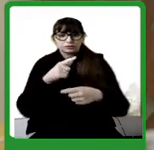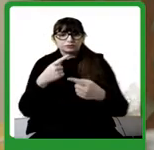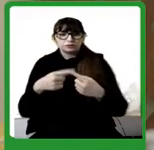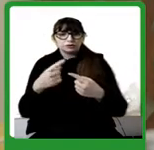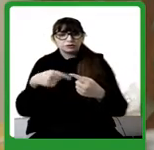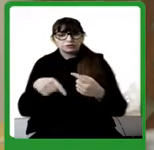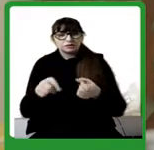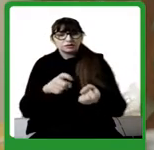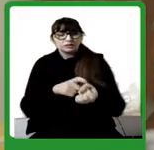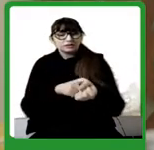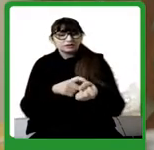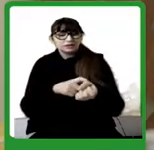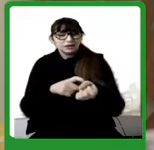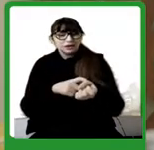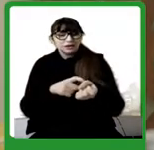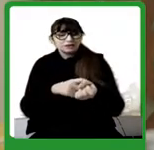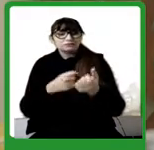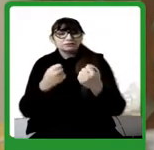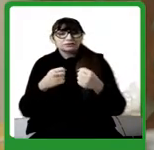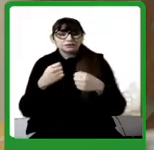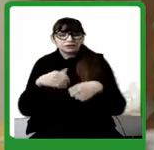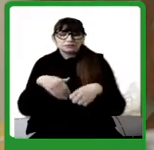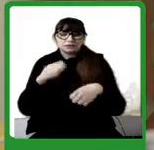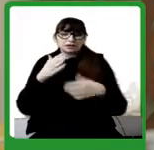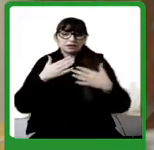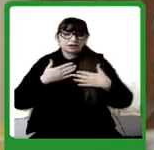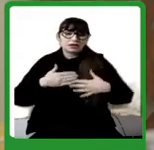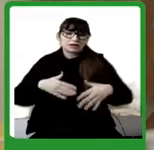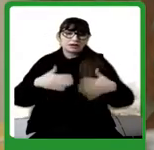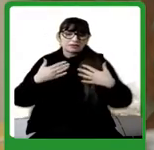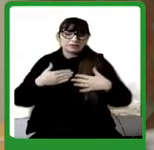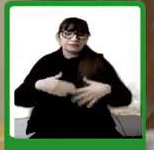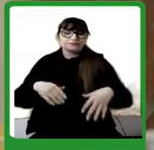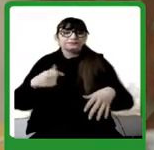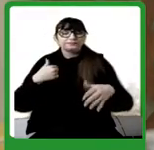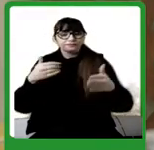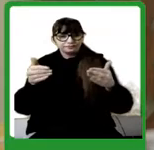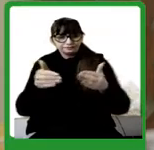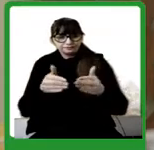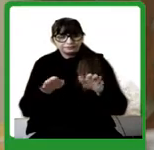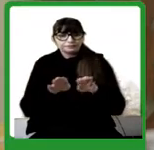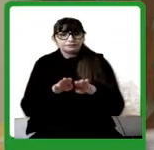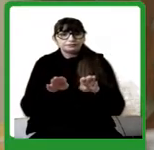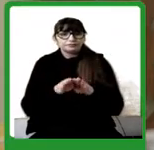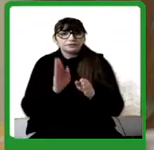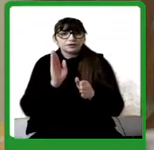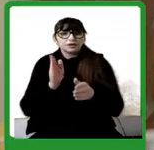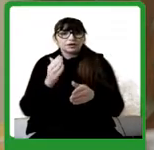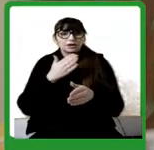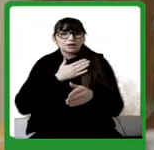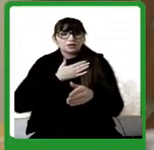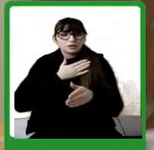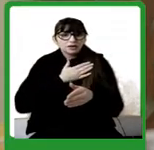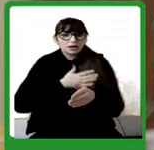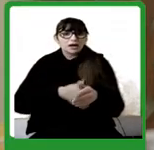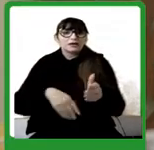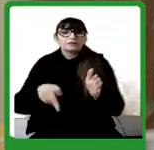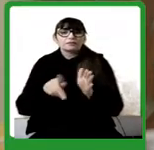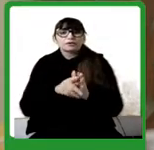temos que desestressar um pouco, né? Eu foco muito nisso. E o meu nono, ele gostava de jogar baralho. Bisca.